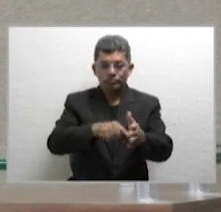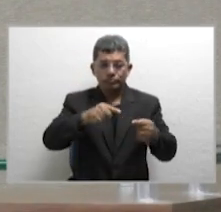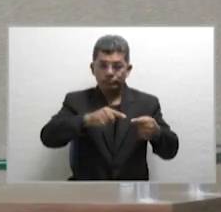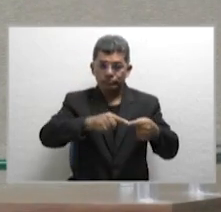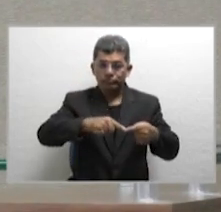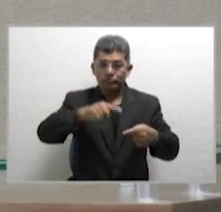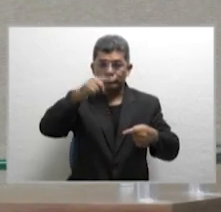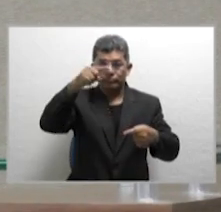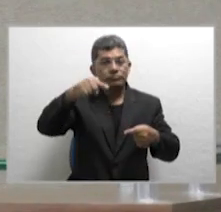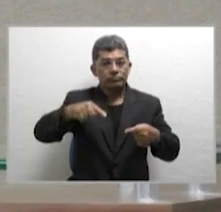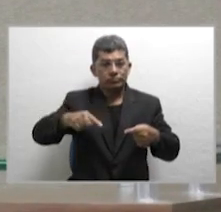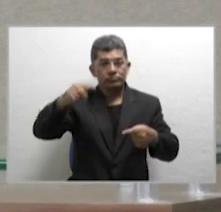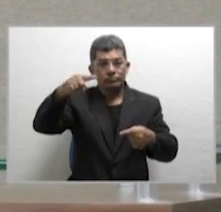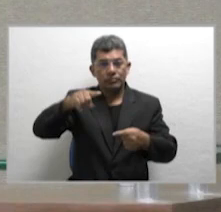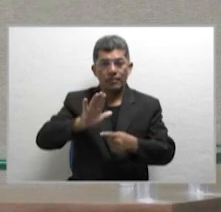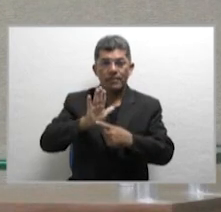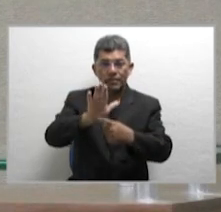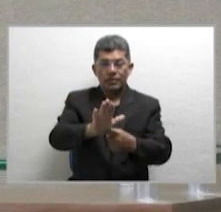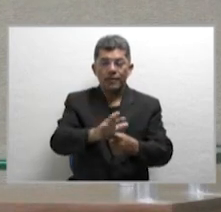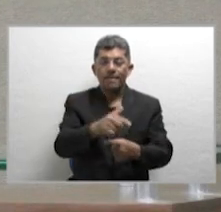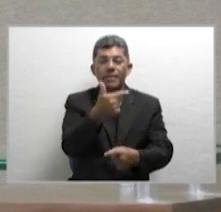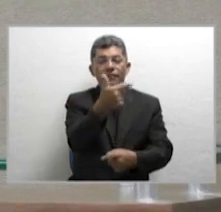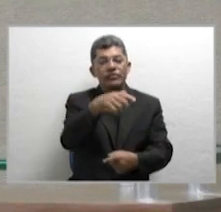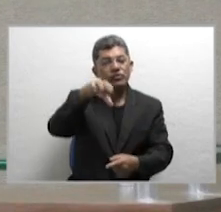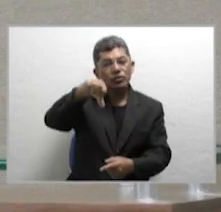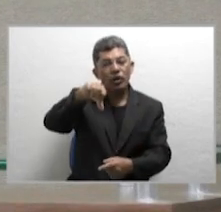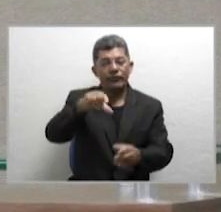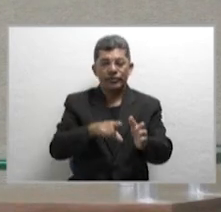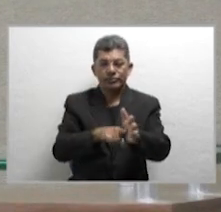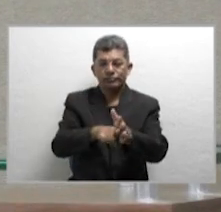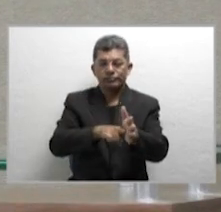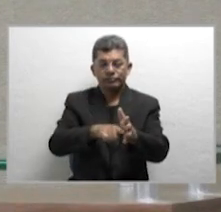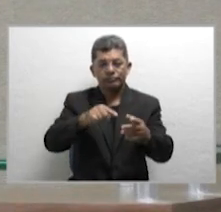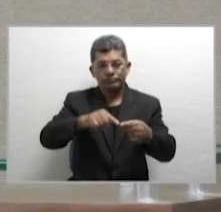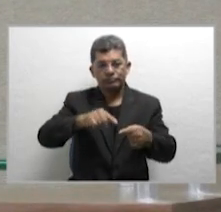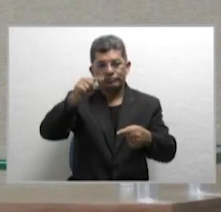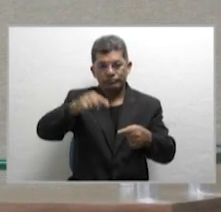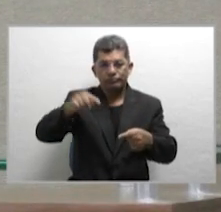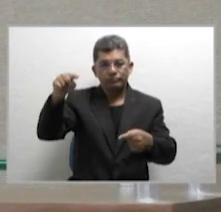nós temos aqui 29 indicadores do plano